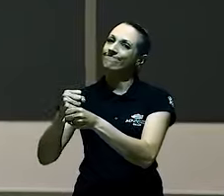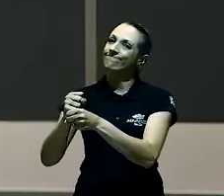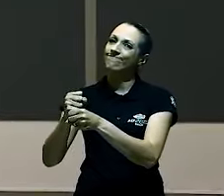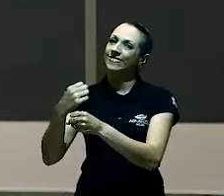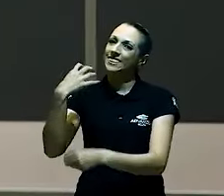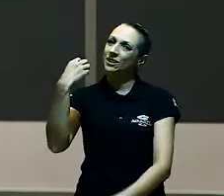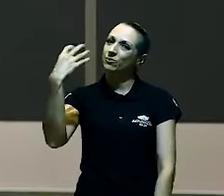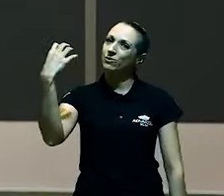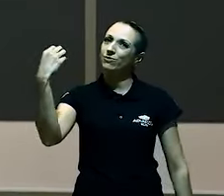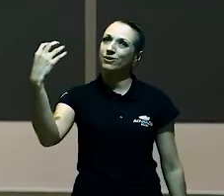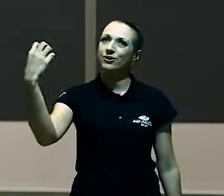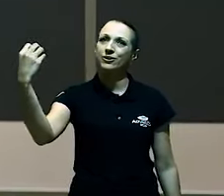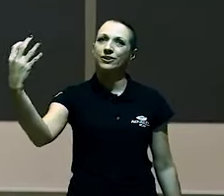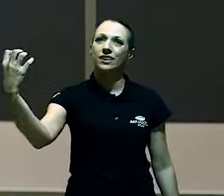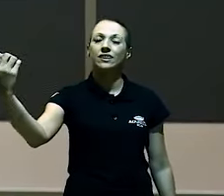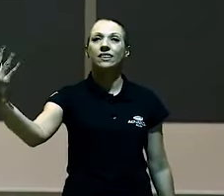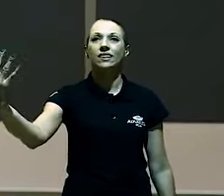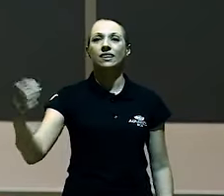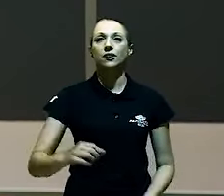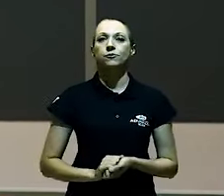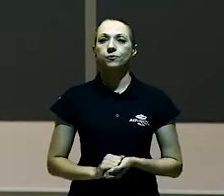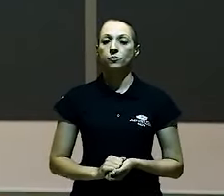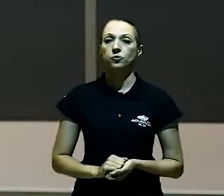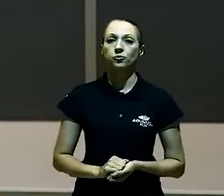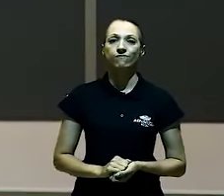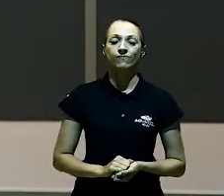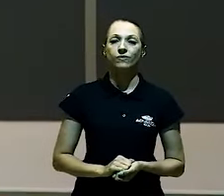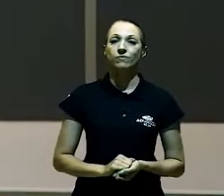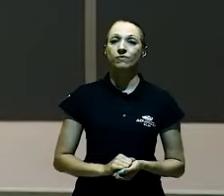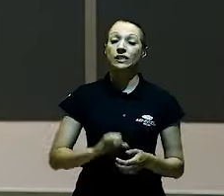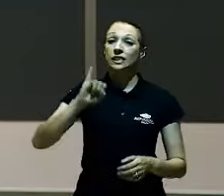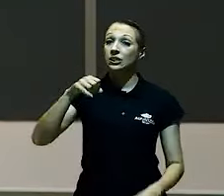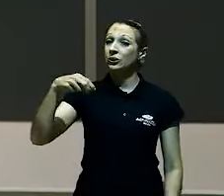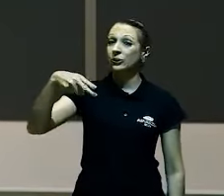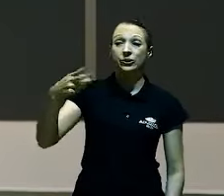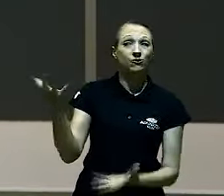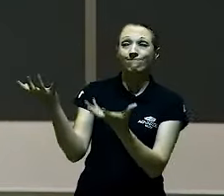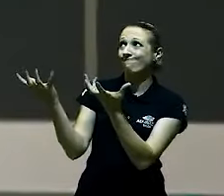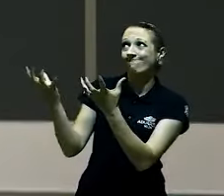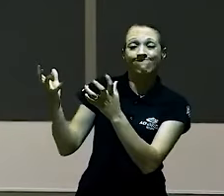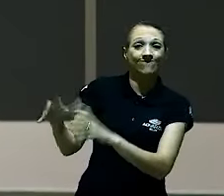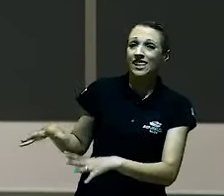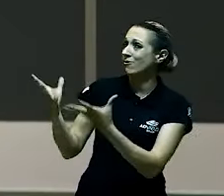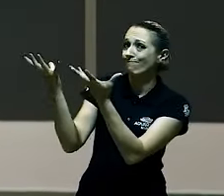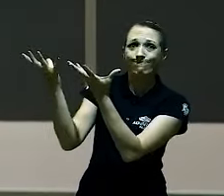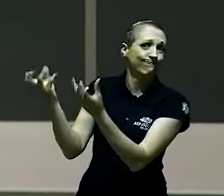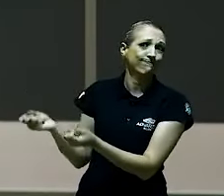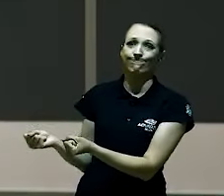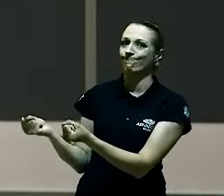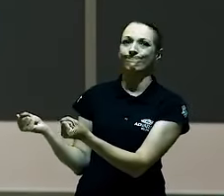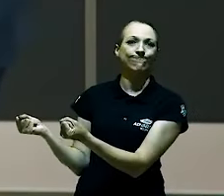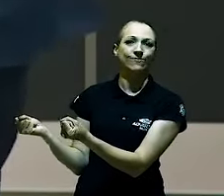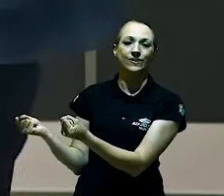Jonas está disposto a resistir a Deus e a não concordar com a misericórdia dele. Ele não quer viajar 30 dias para cumprir o